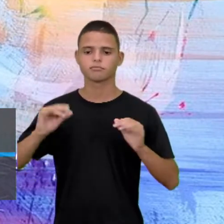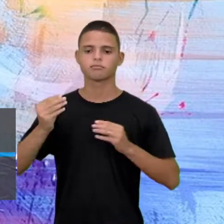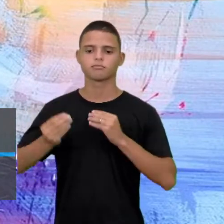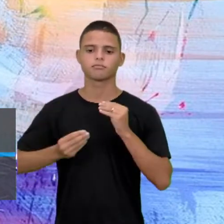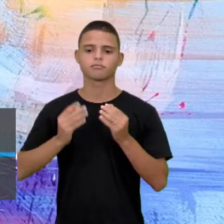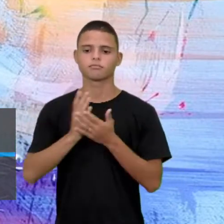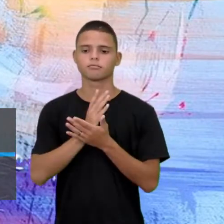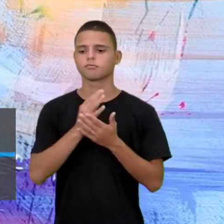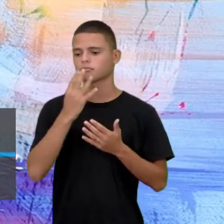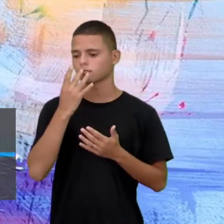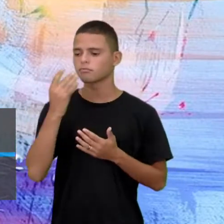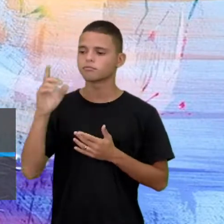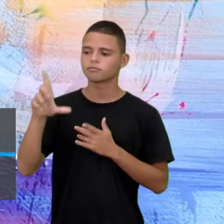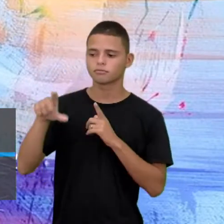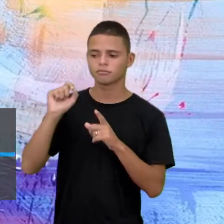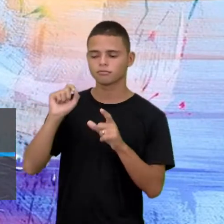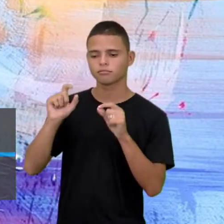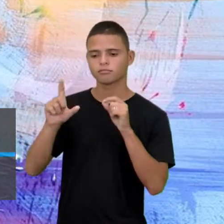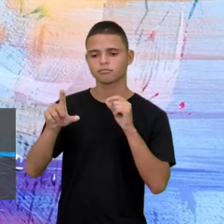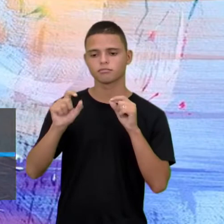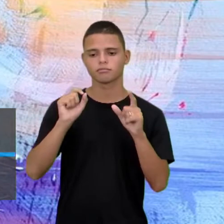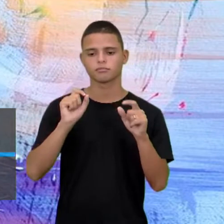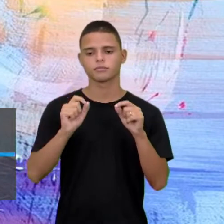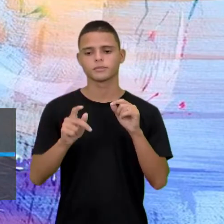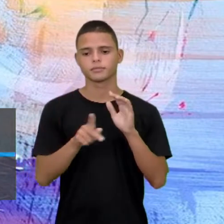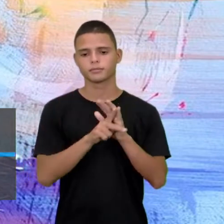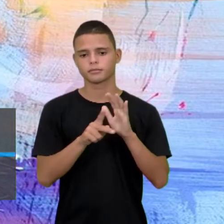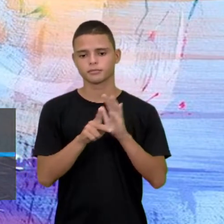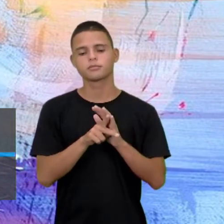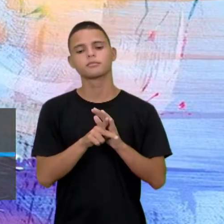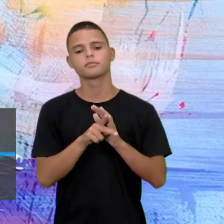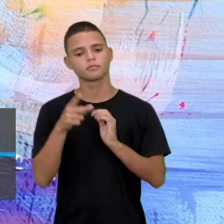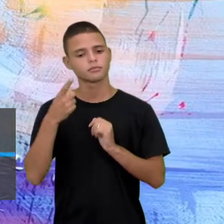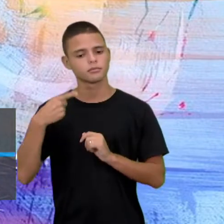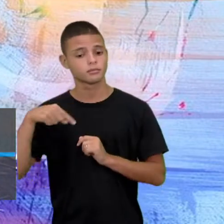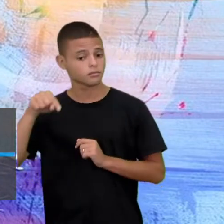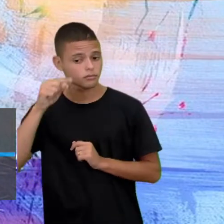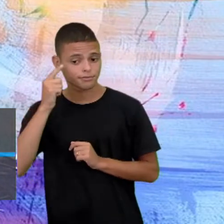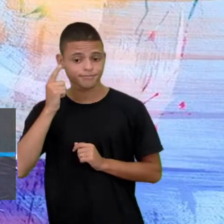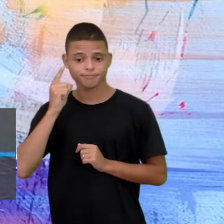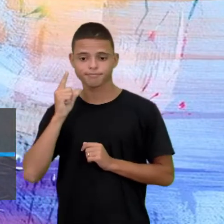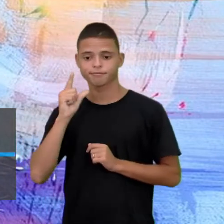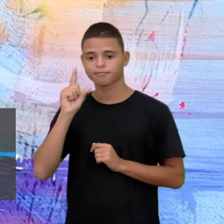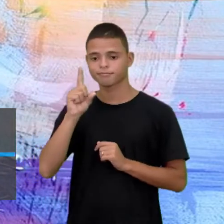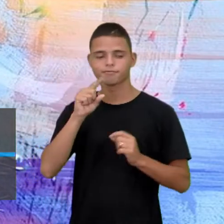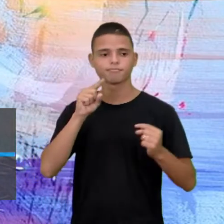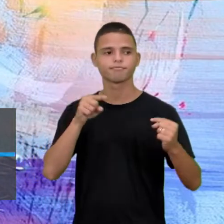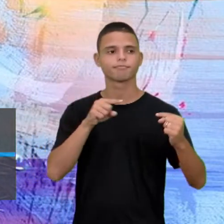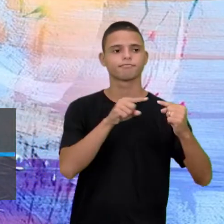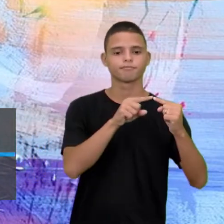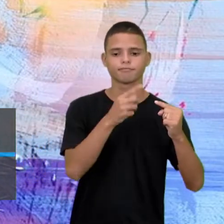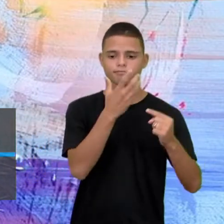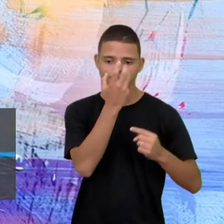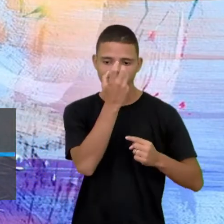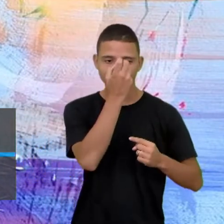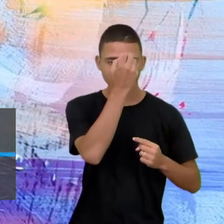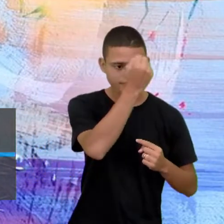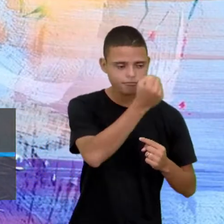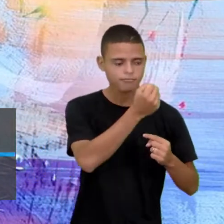cores são selecionadas dentro da construção do layout para que a gente consiga alcançar, né, e persuadir realmente o